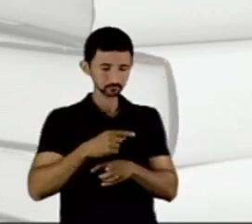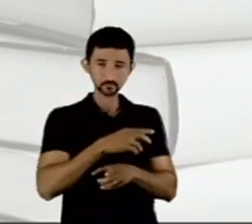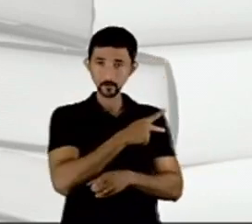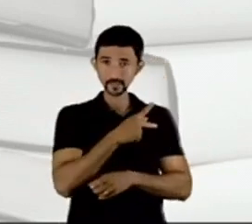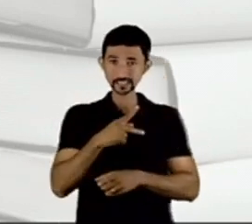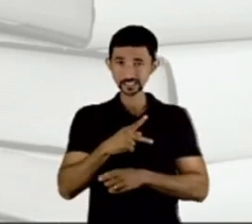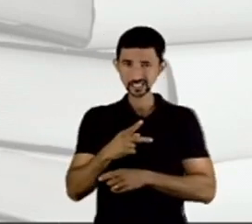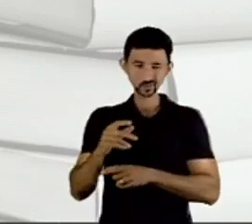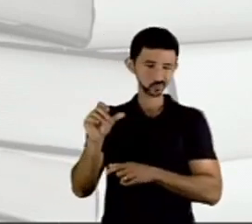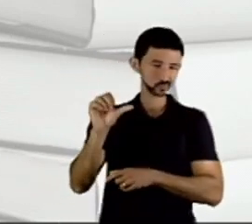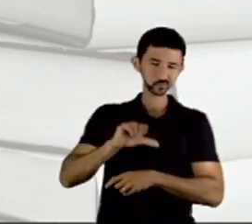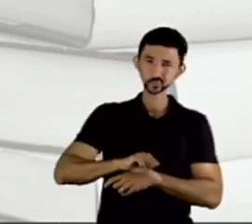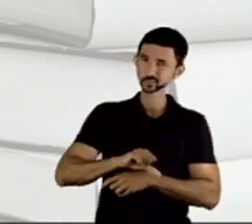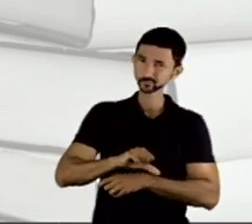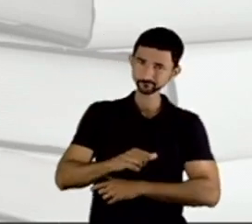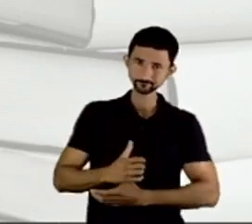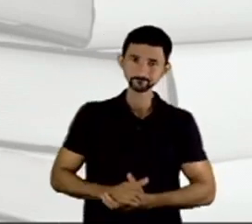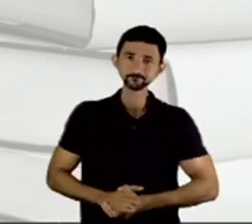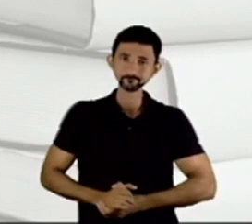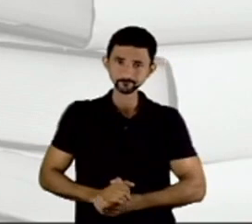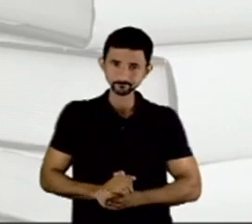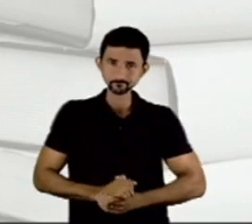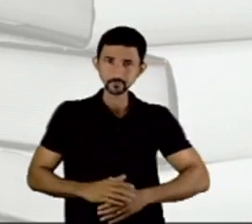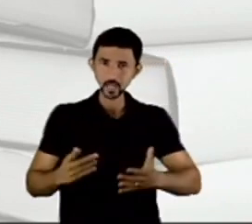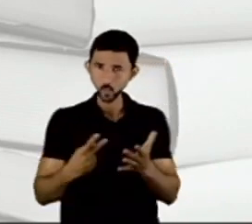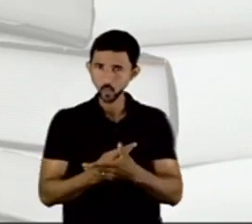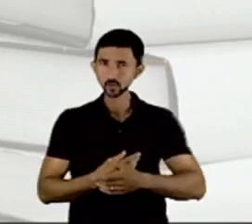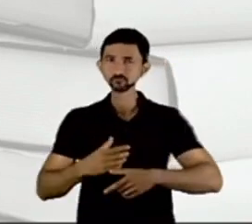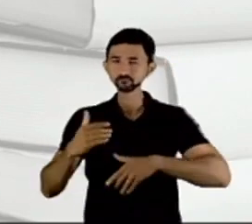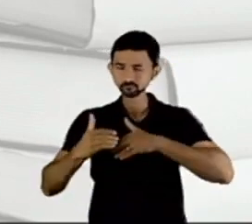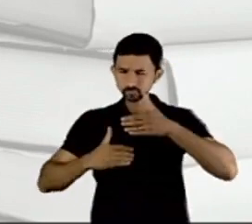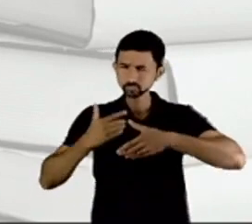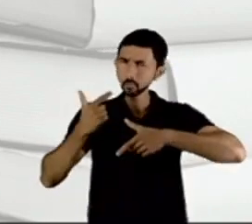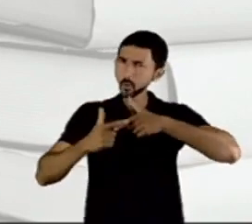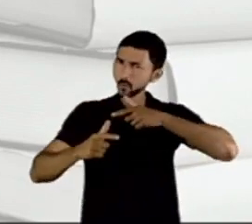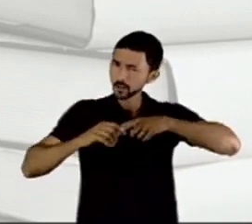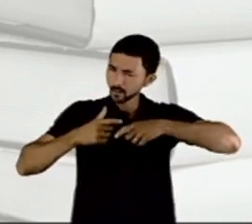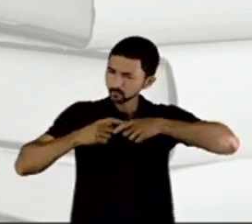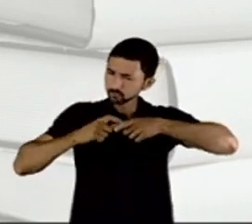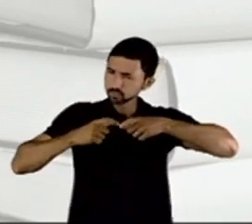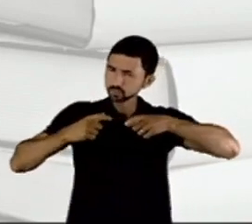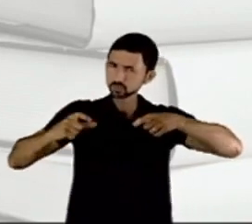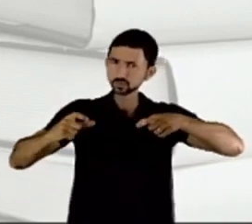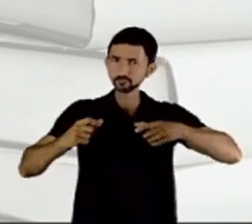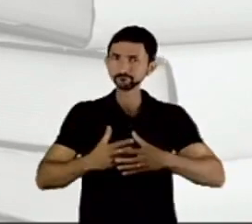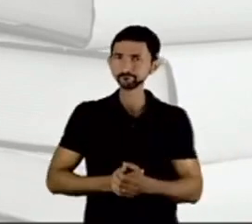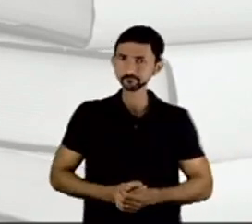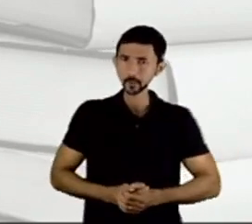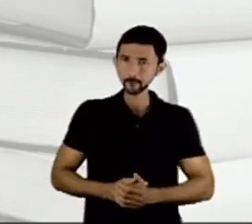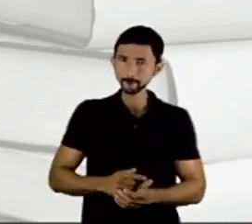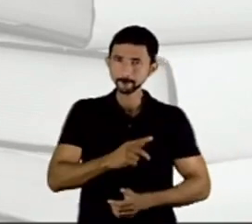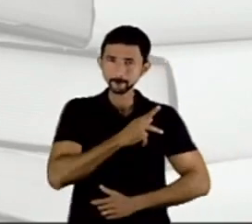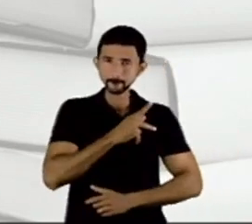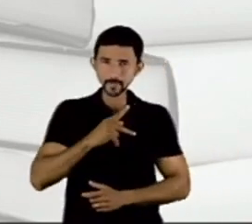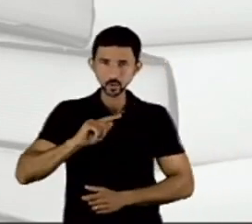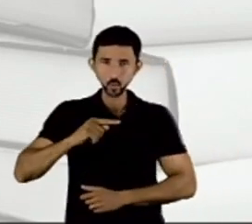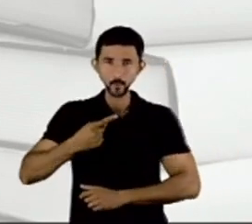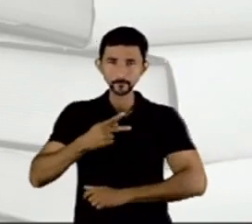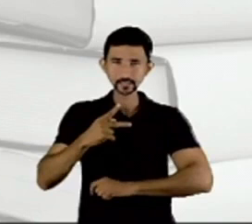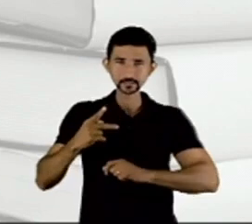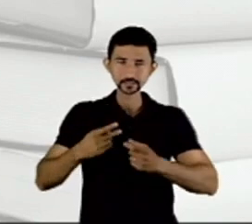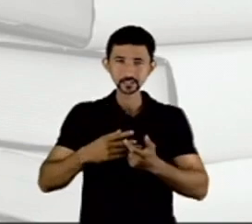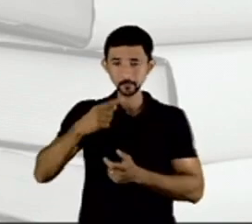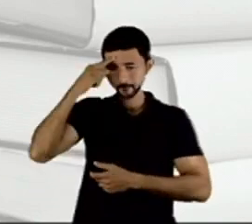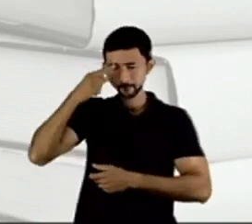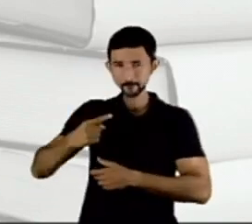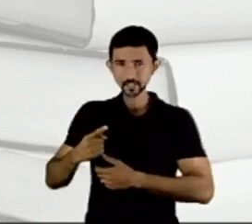desgastou-se profundamente. A situação agravou-se de maneira definitiva quando o presidente Epitácio Pessoa